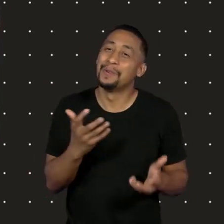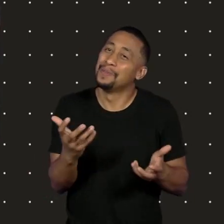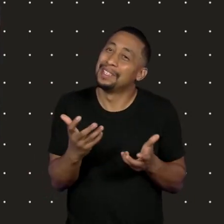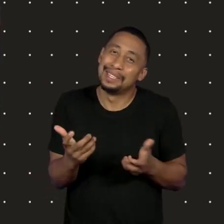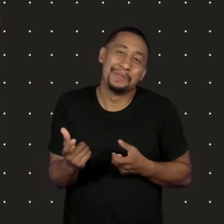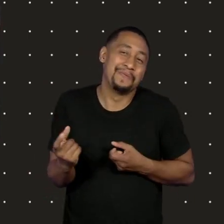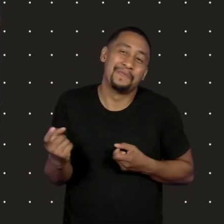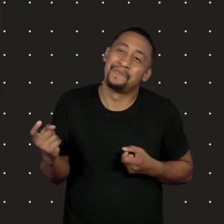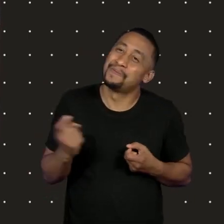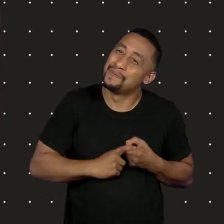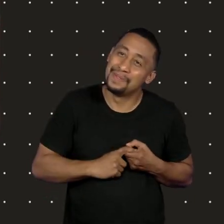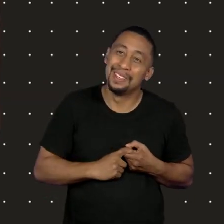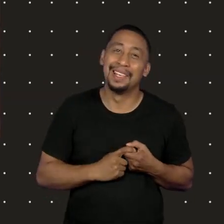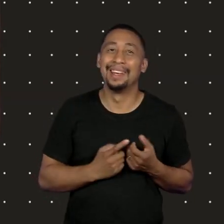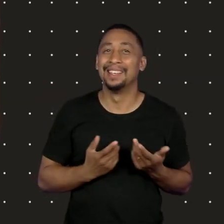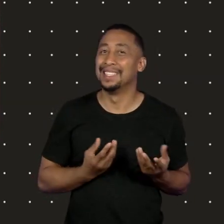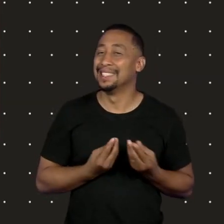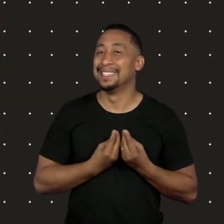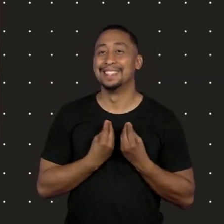poder ser